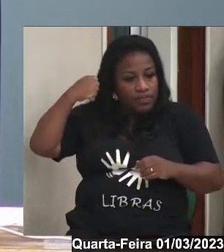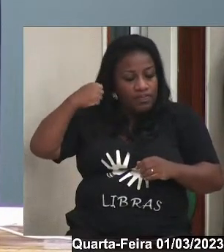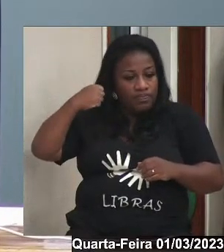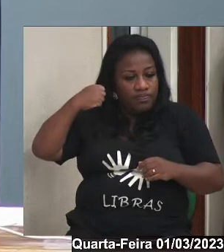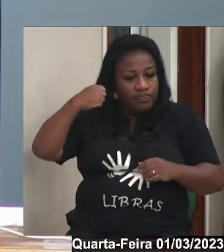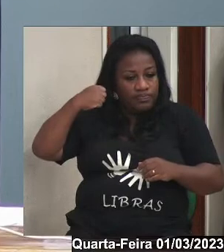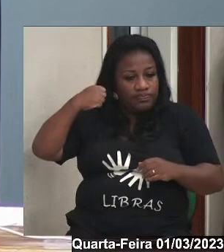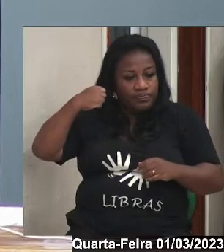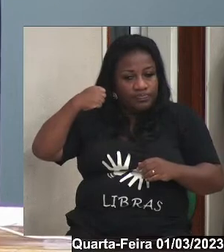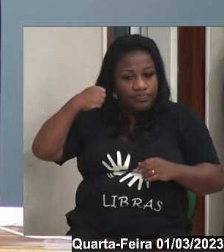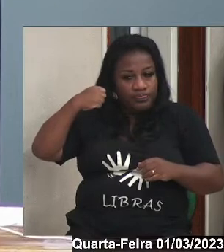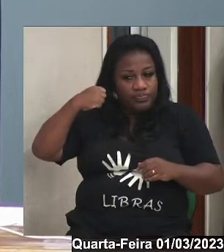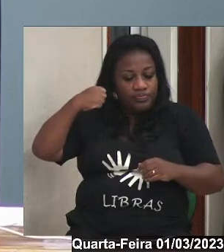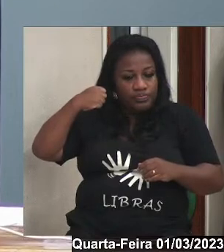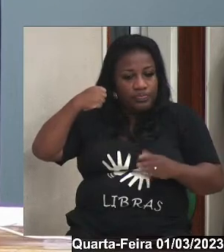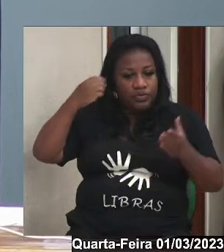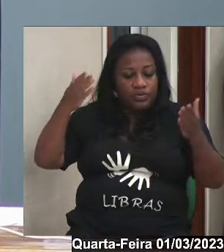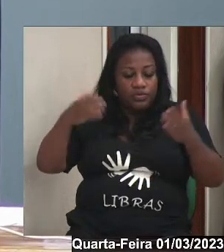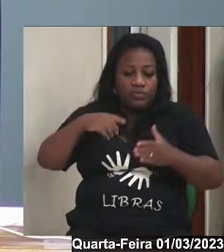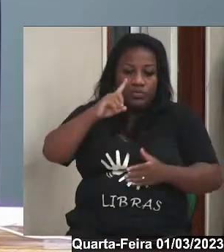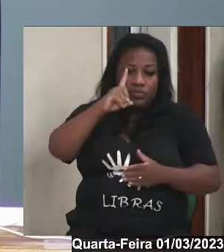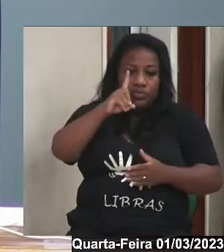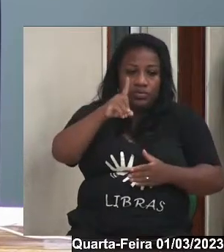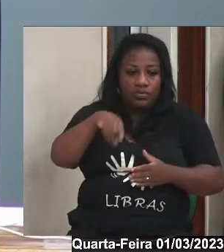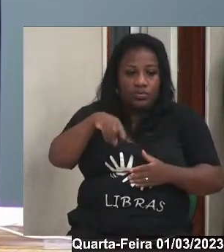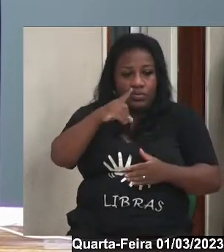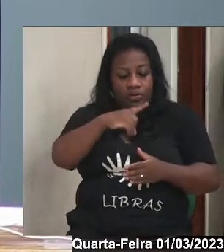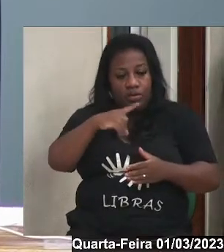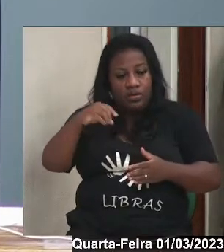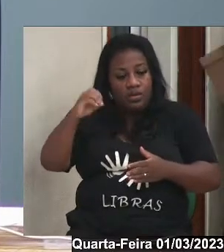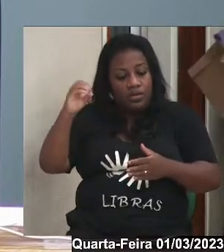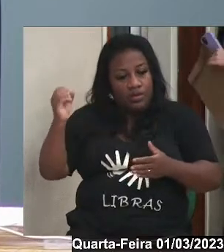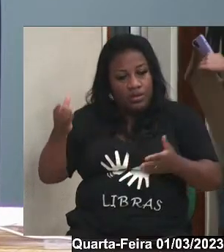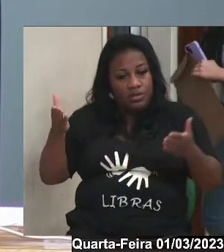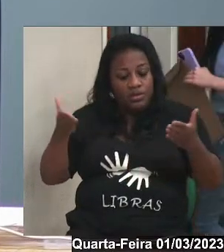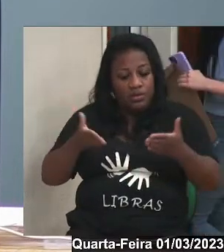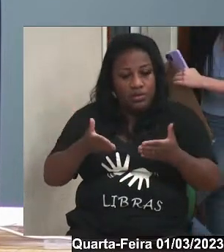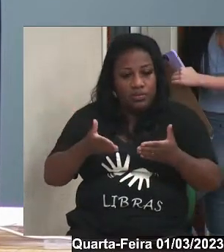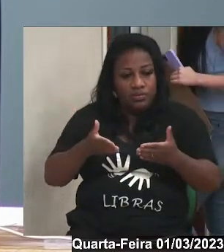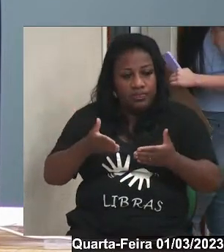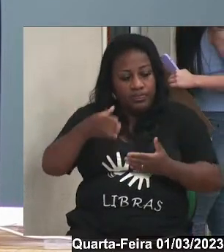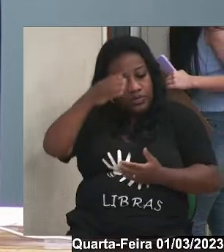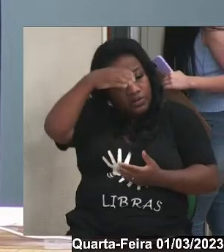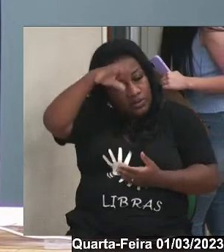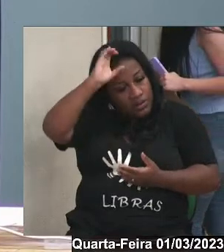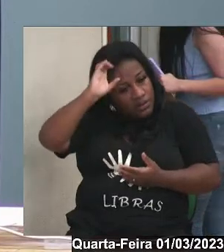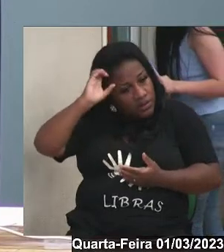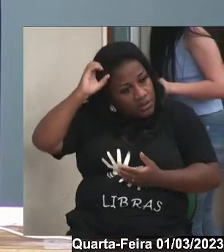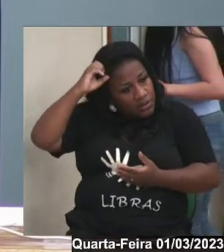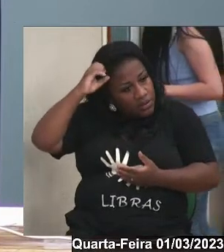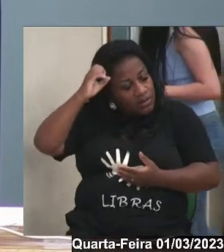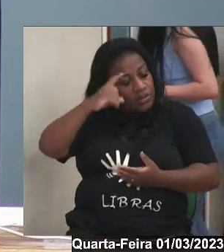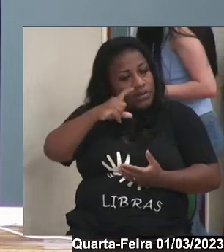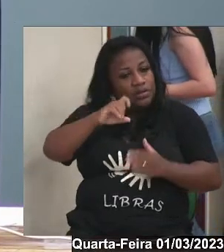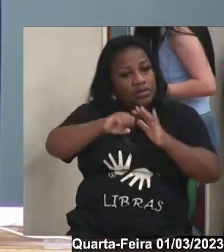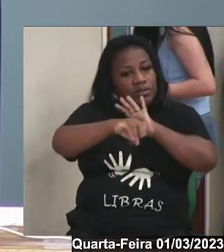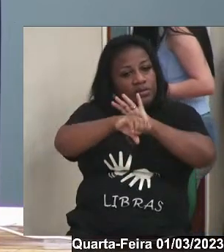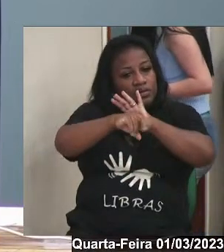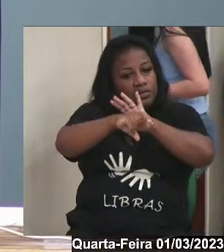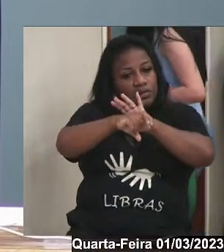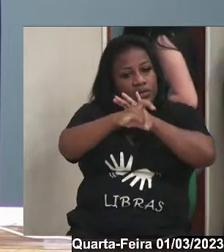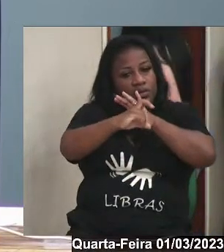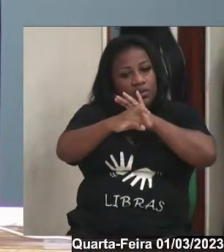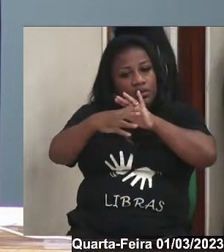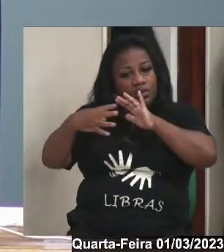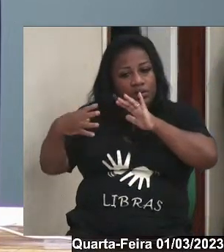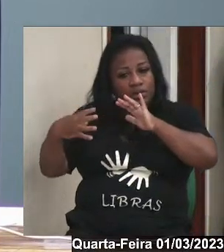dos Santos. Indicação 60, 61/2023, de autoria vereador César Figueiredo. Indicação 65/2023, de autoria